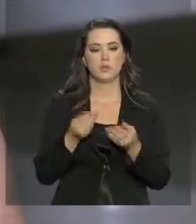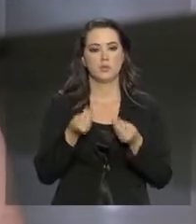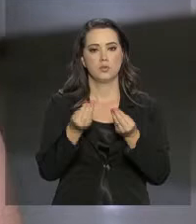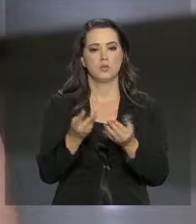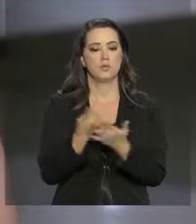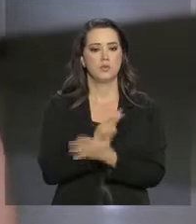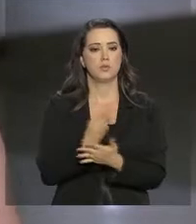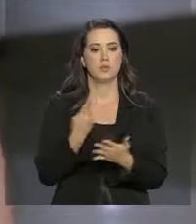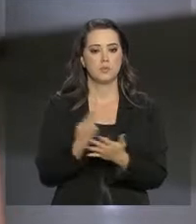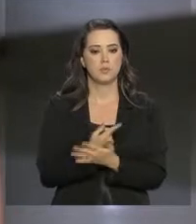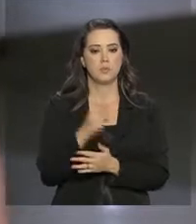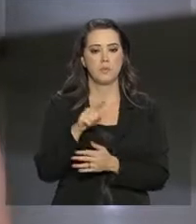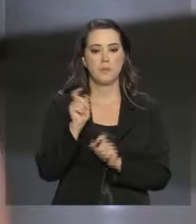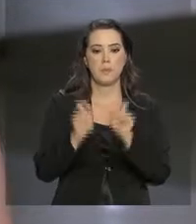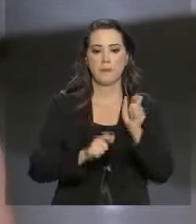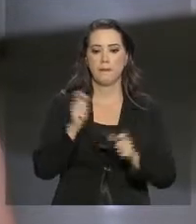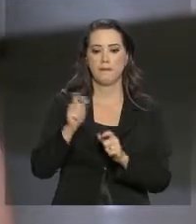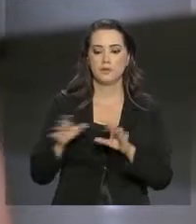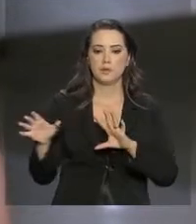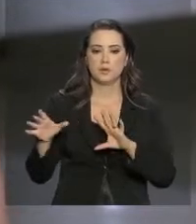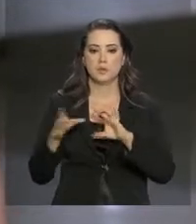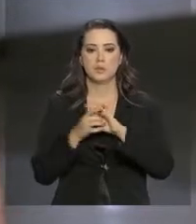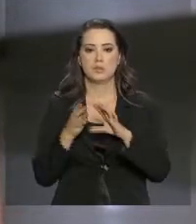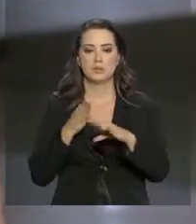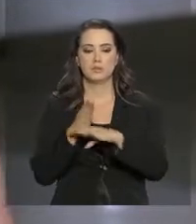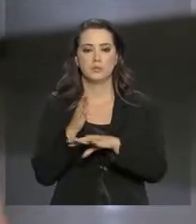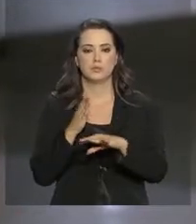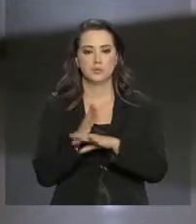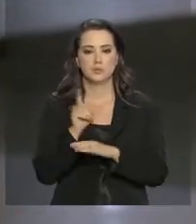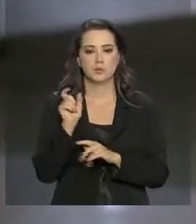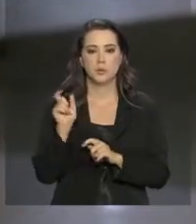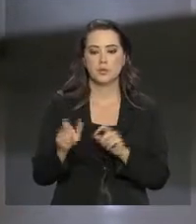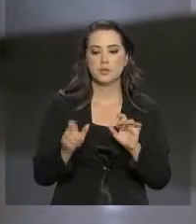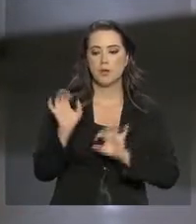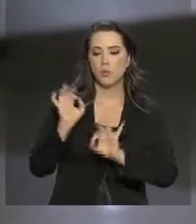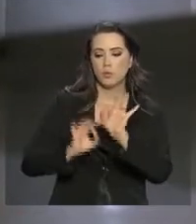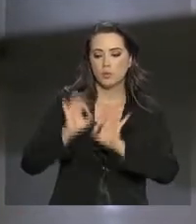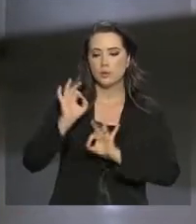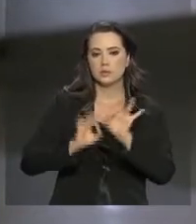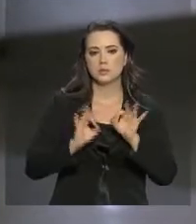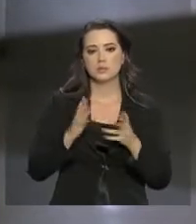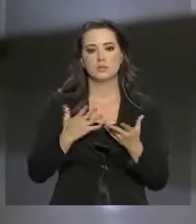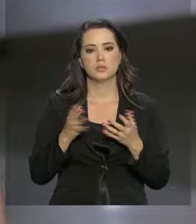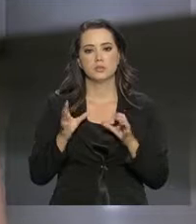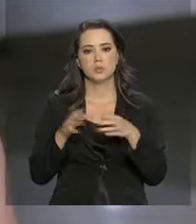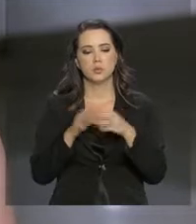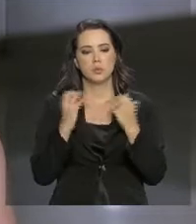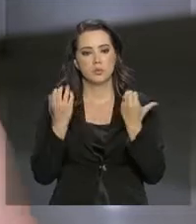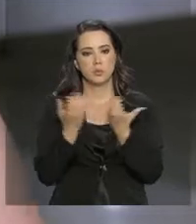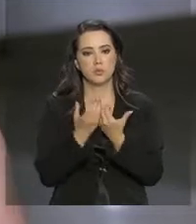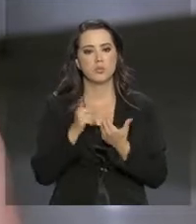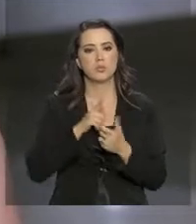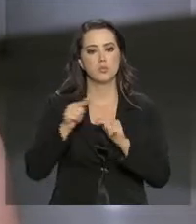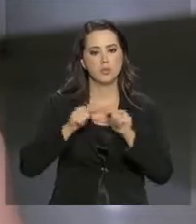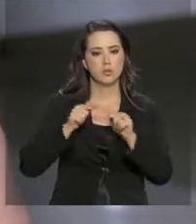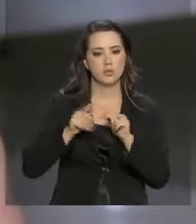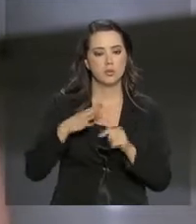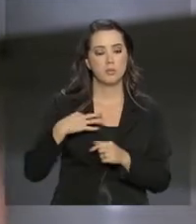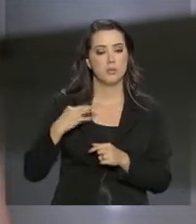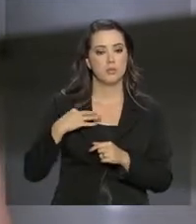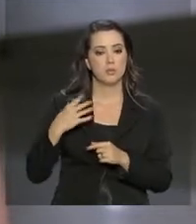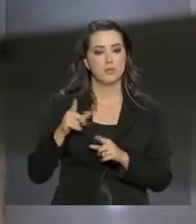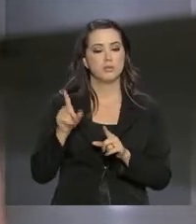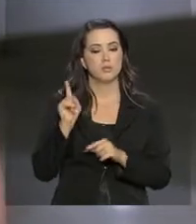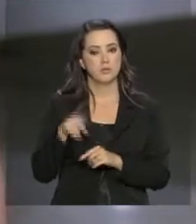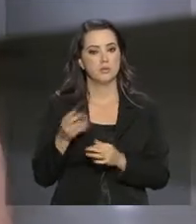acontecendo muitas pessoas se engajando e com isso aquela pequena organização aquela pequena comunidade que tem ações voluntárias e